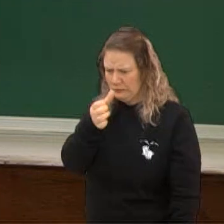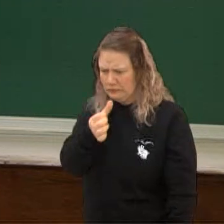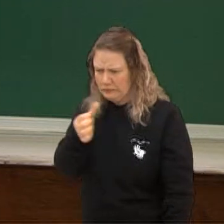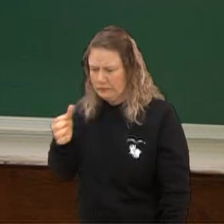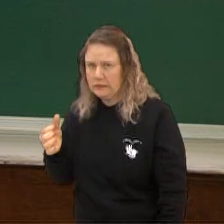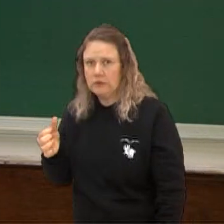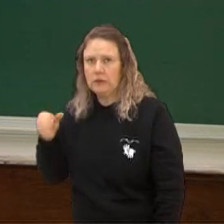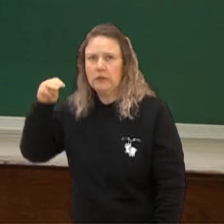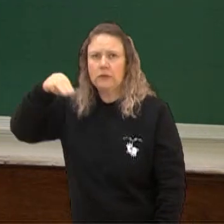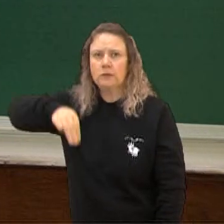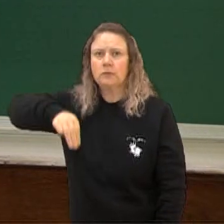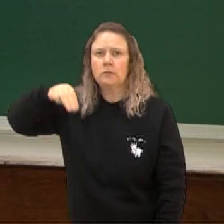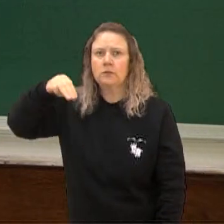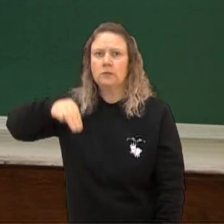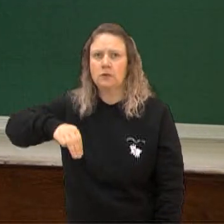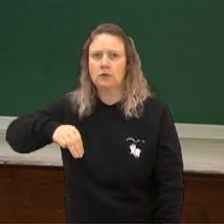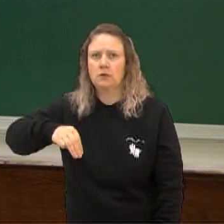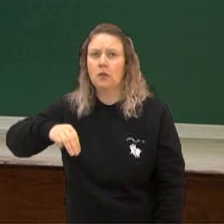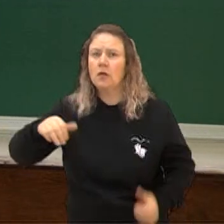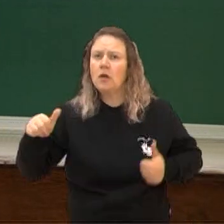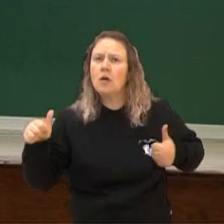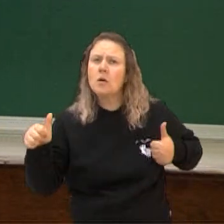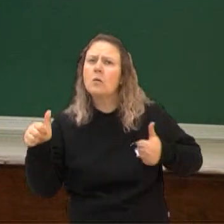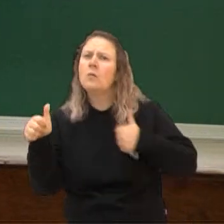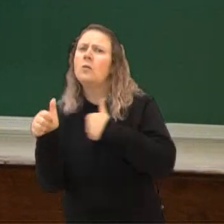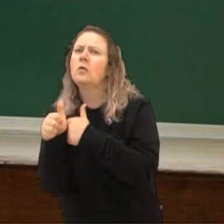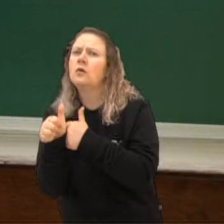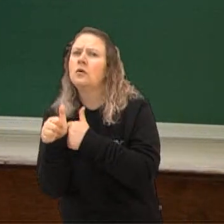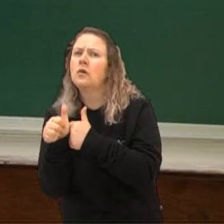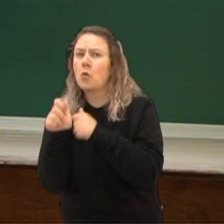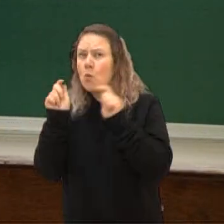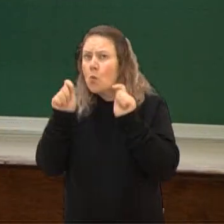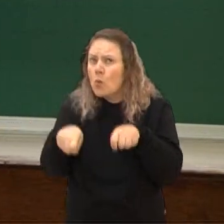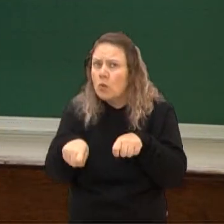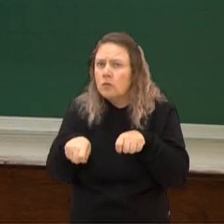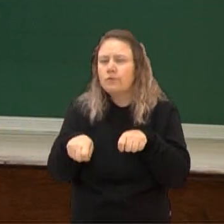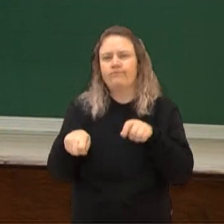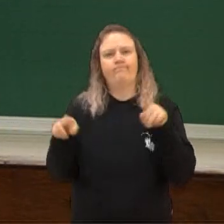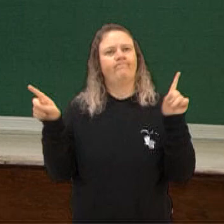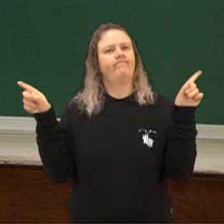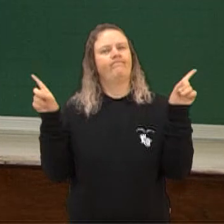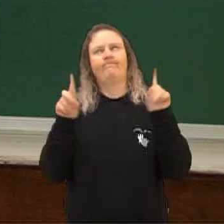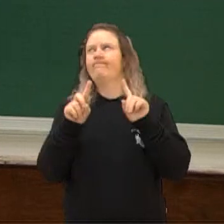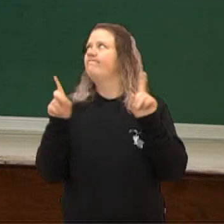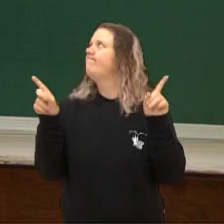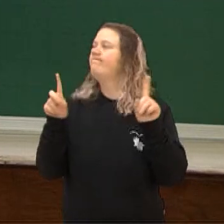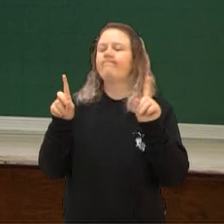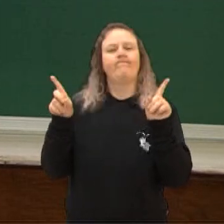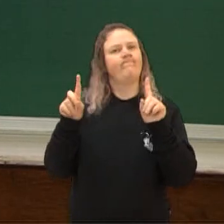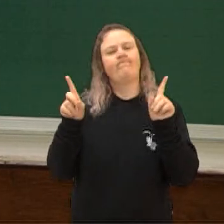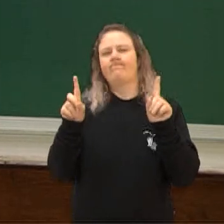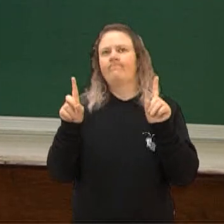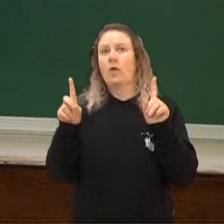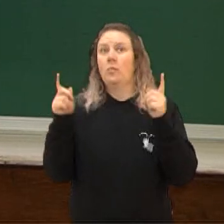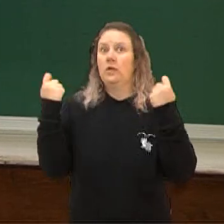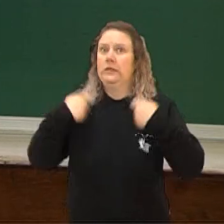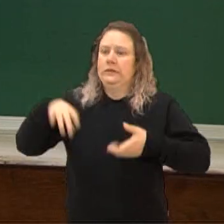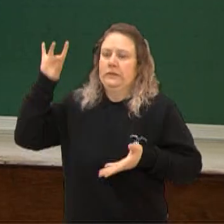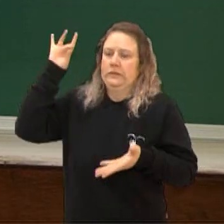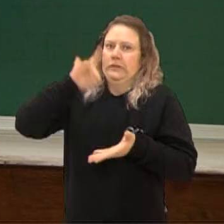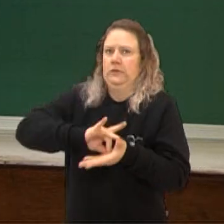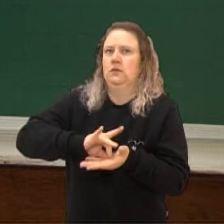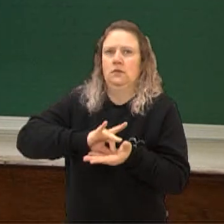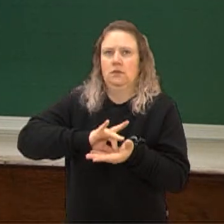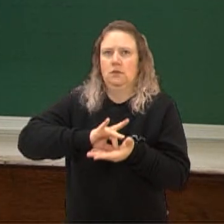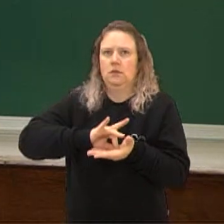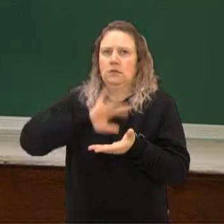0,866 metros é muito próximo de 1. A resposta pode ser assim? Não, tem que ser exato. Esse é algo que você tem que